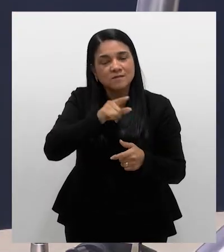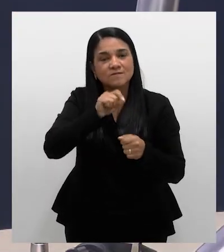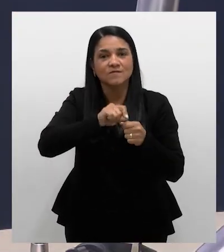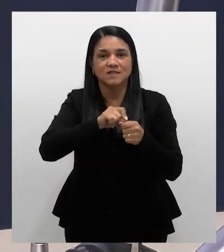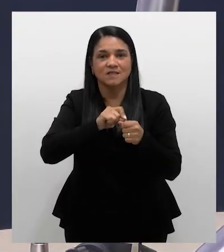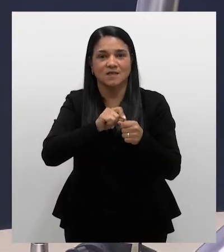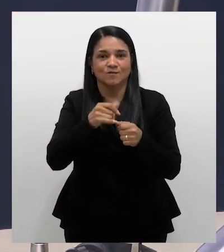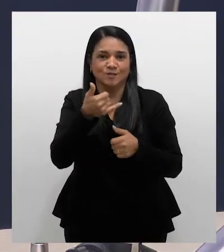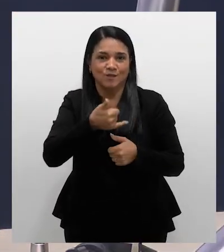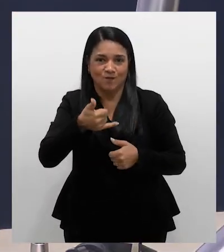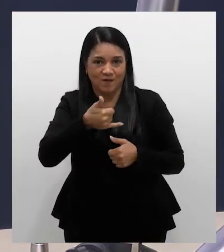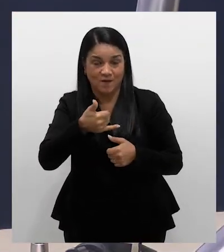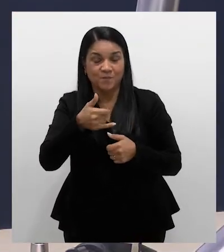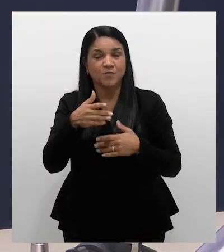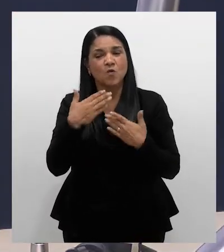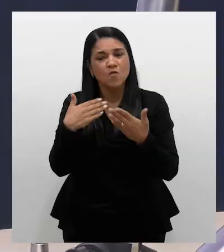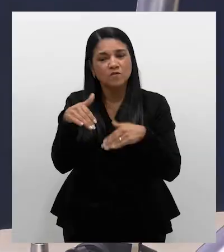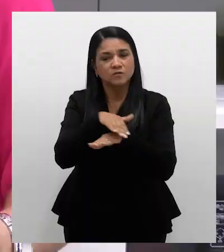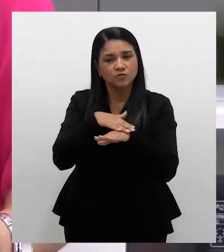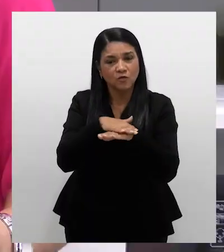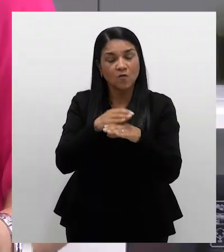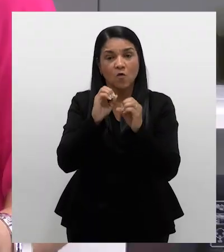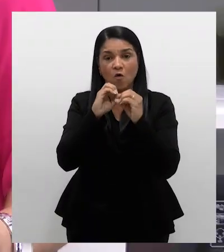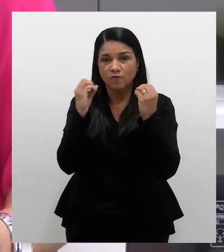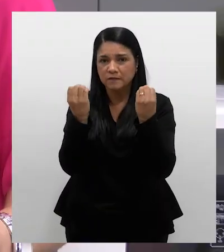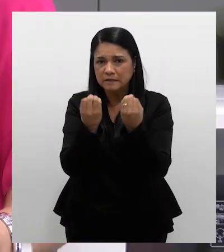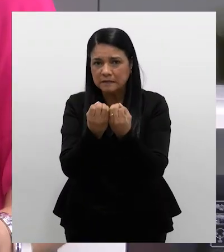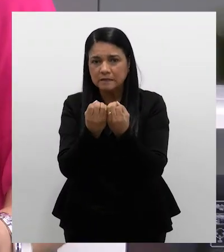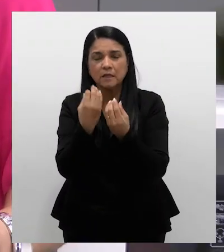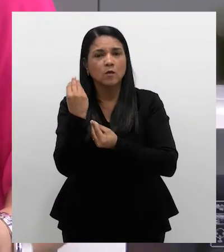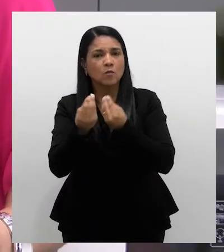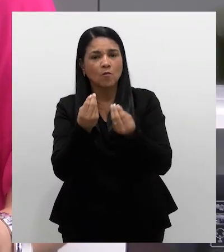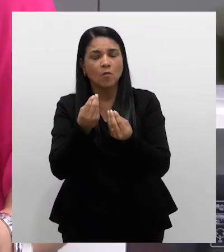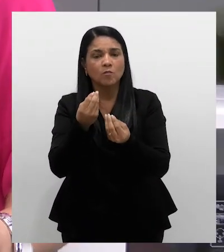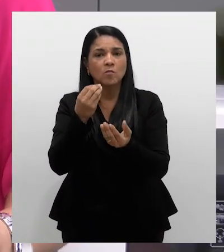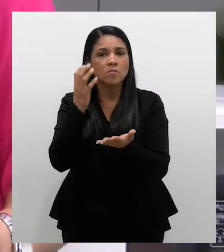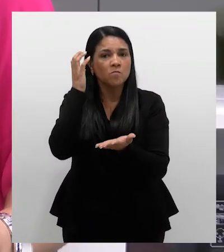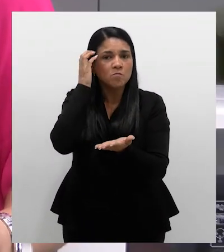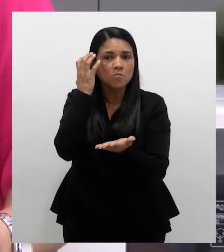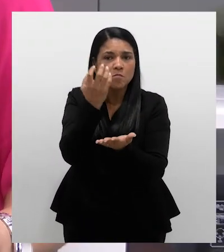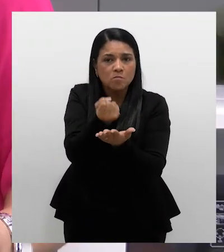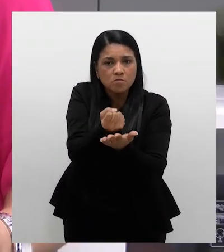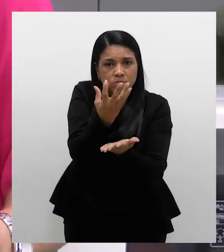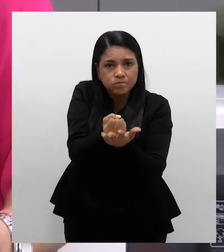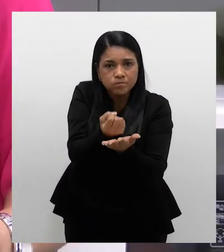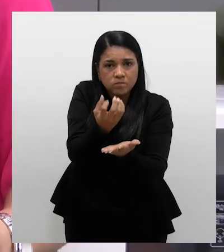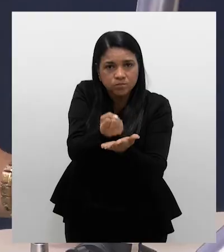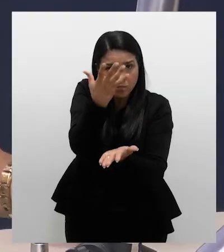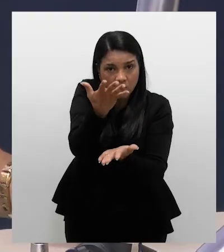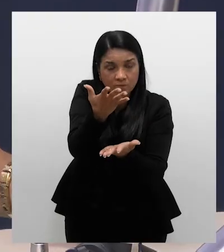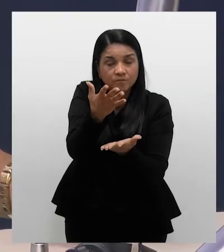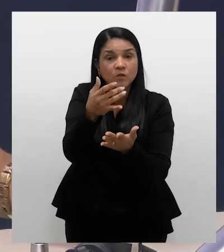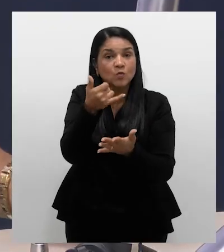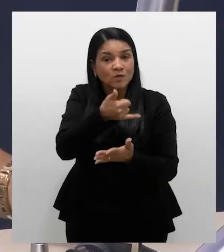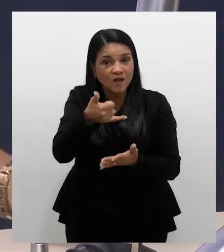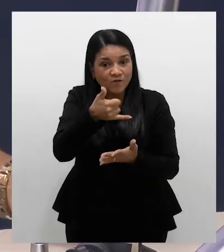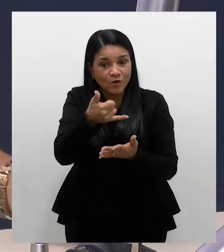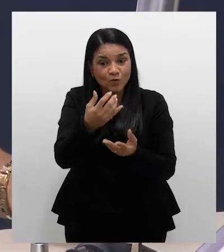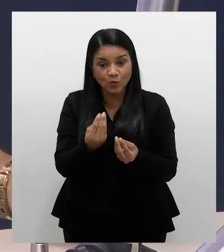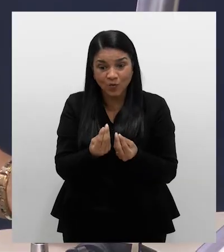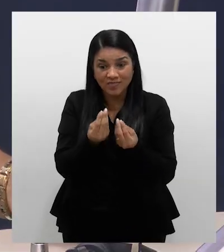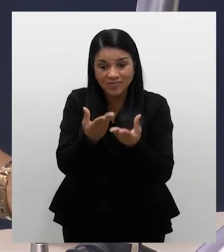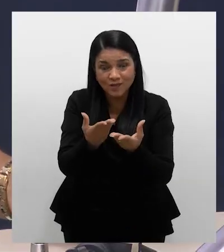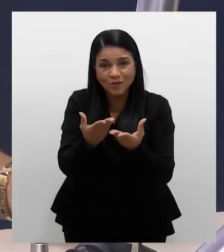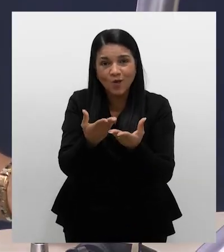aquilo que ela tem. Então, quando eu converso com um jovem, vamos fazer uma oficina, falar sobre como fazer um podcast com apenas um telefone, eu tô dando